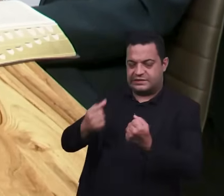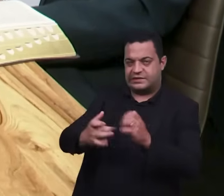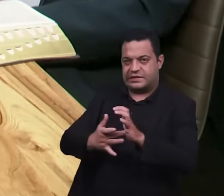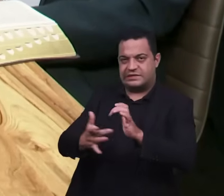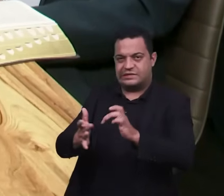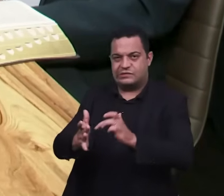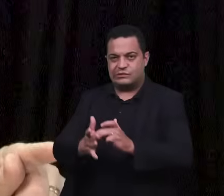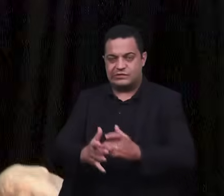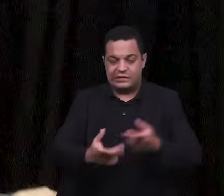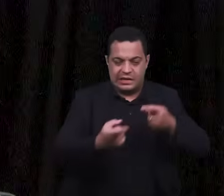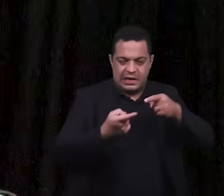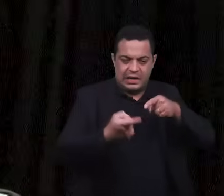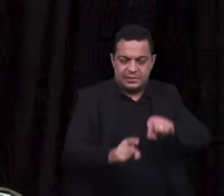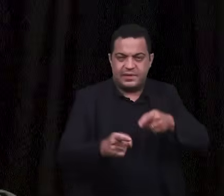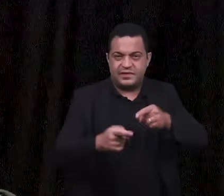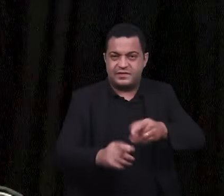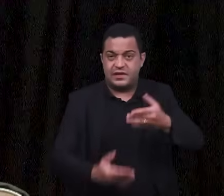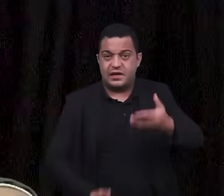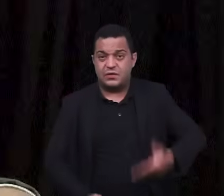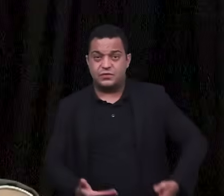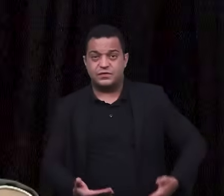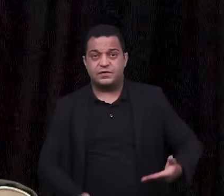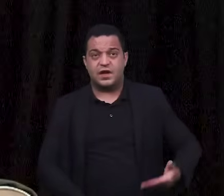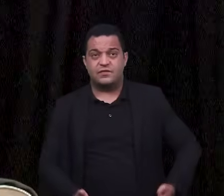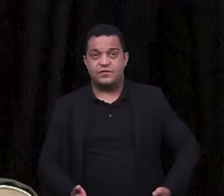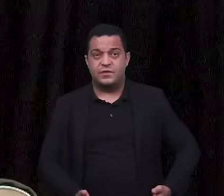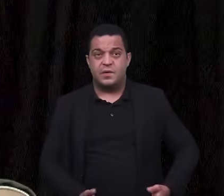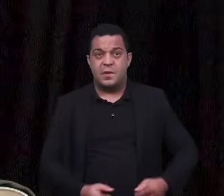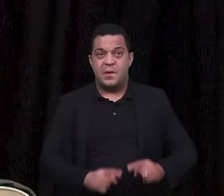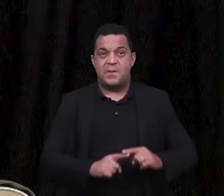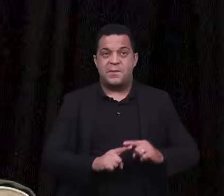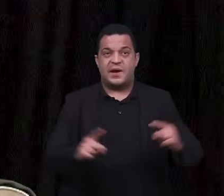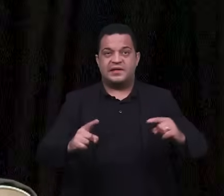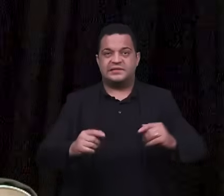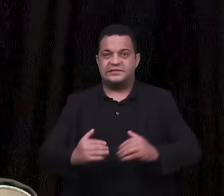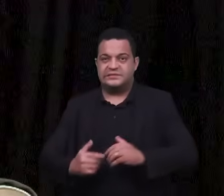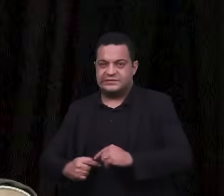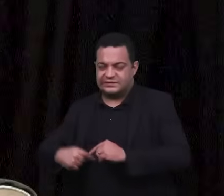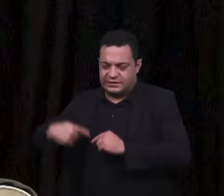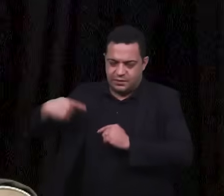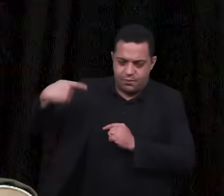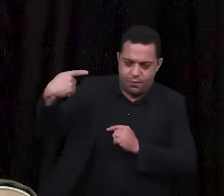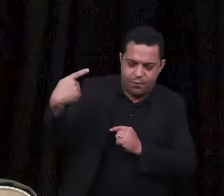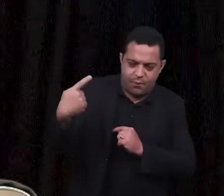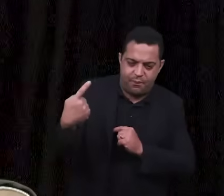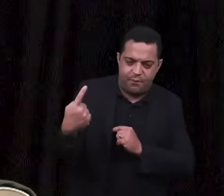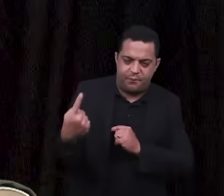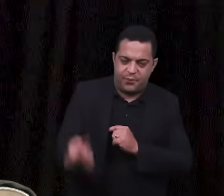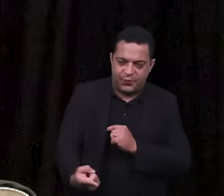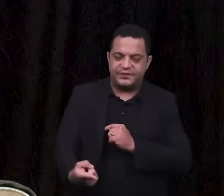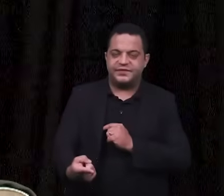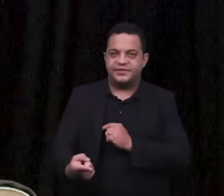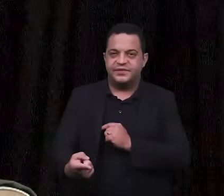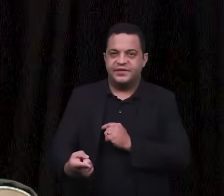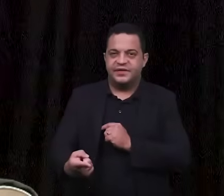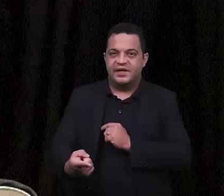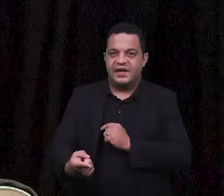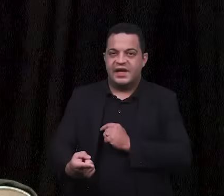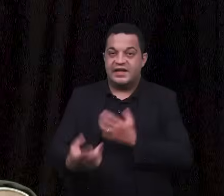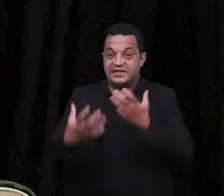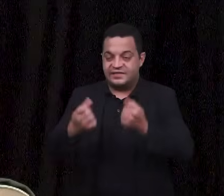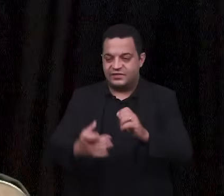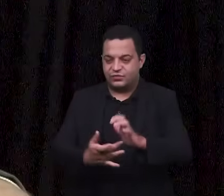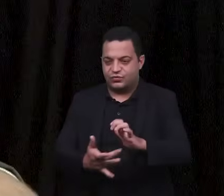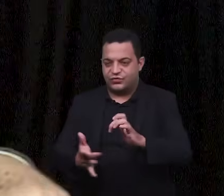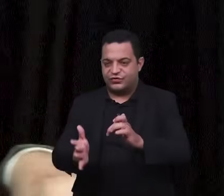igreja. E, com certeza, os irmãos aqui da igreja aceitaram, porque foi uma revelação de Deus. Foi em